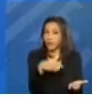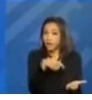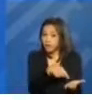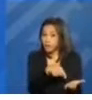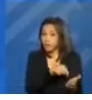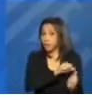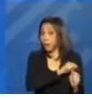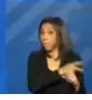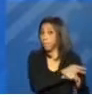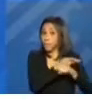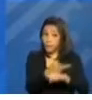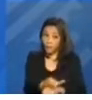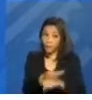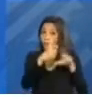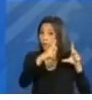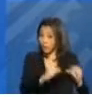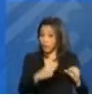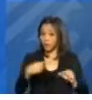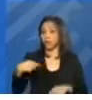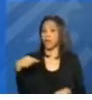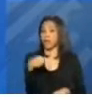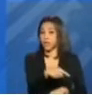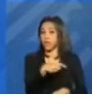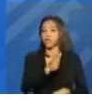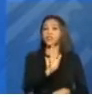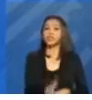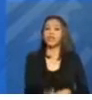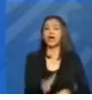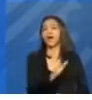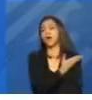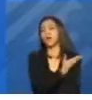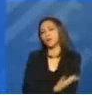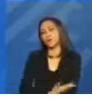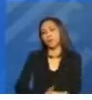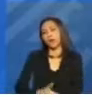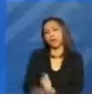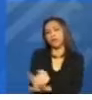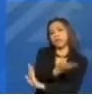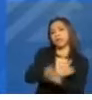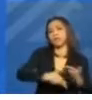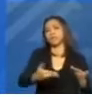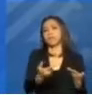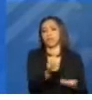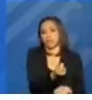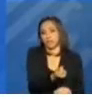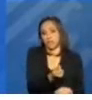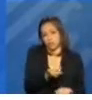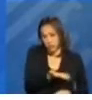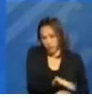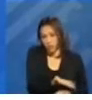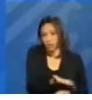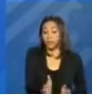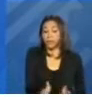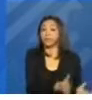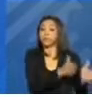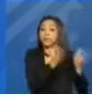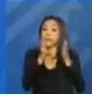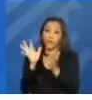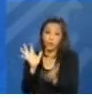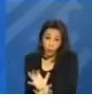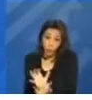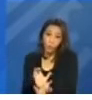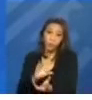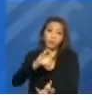espécie, porque já está acostumado com a questão das transferências bancárias, e o do cadastro único